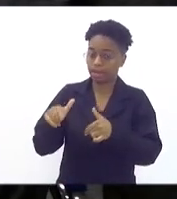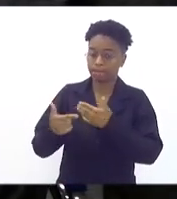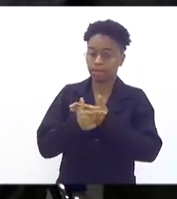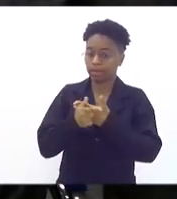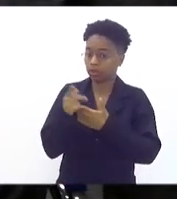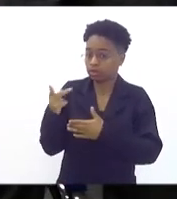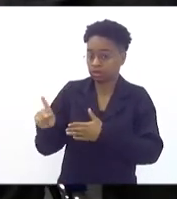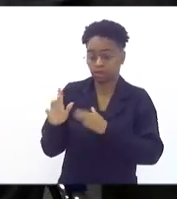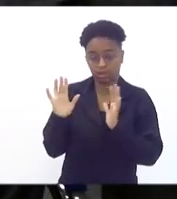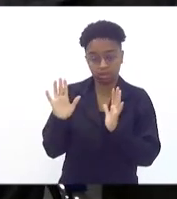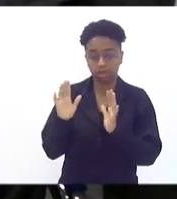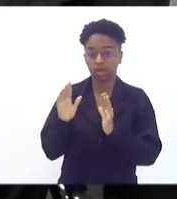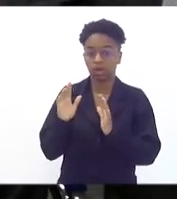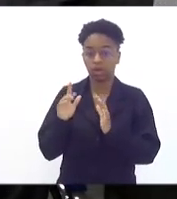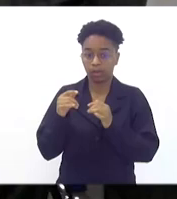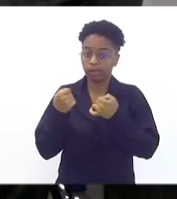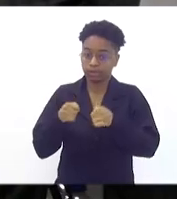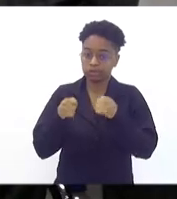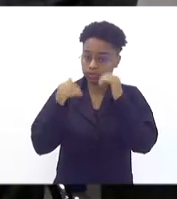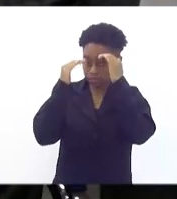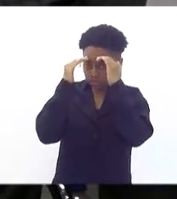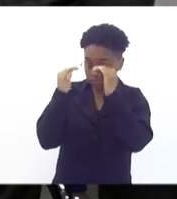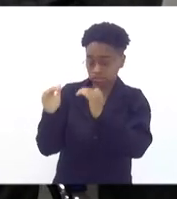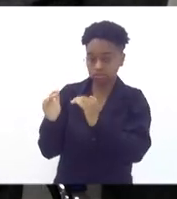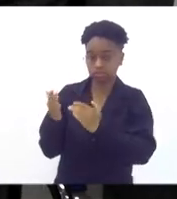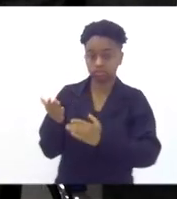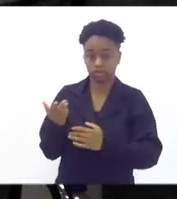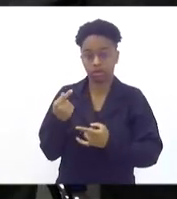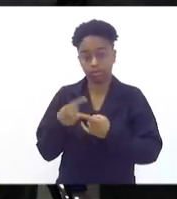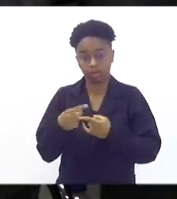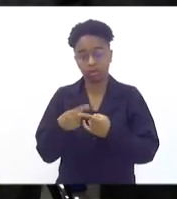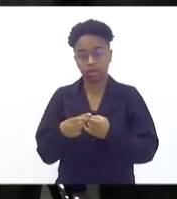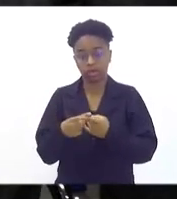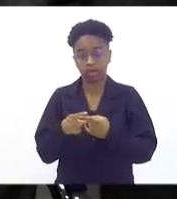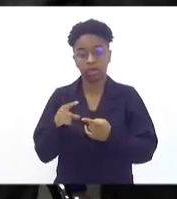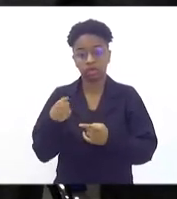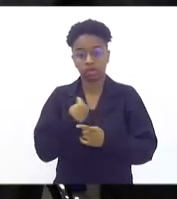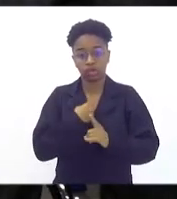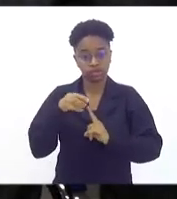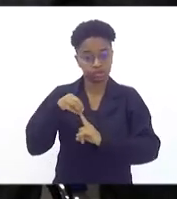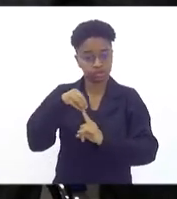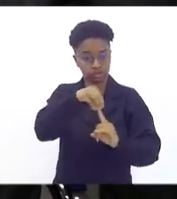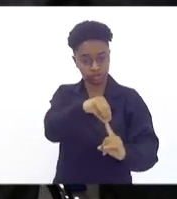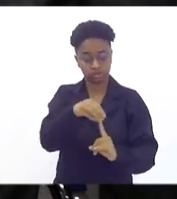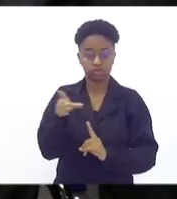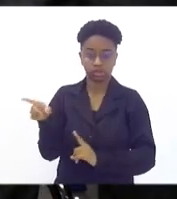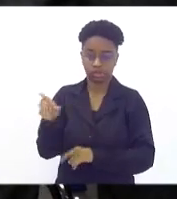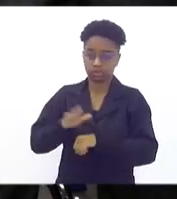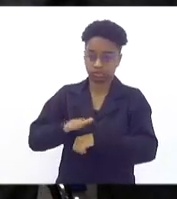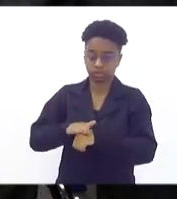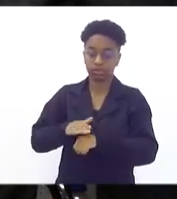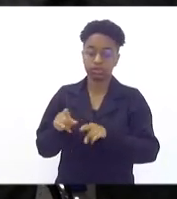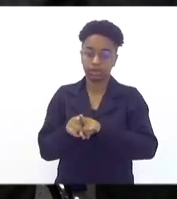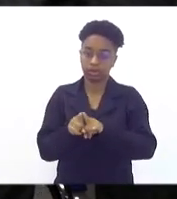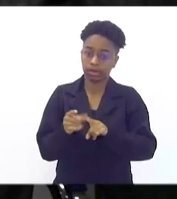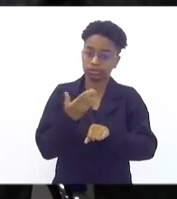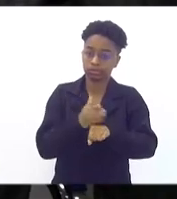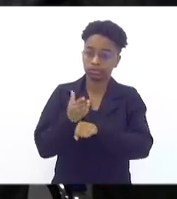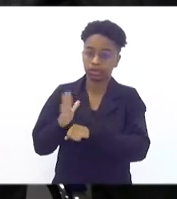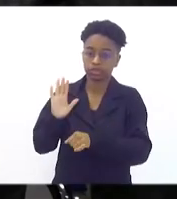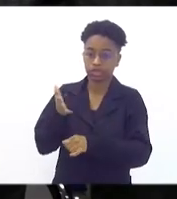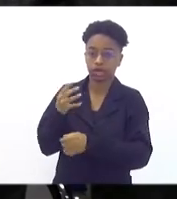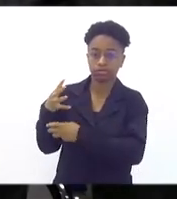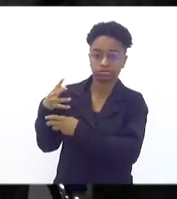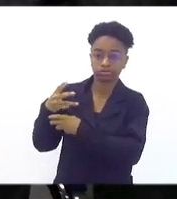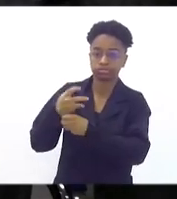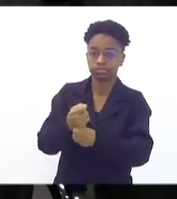esse dever de lealdade pelo menos a gente deve já que foi fomos indicados por ele e assim tem sido a praxe ao longo dos anos eu